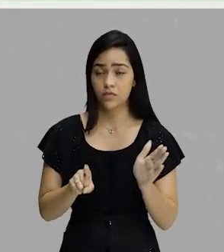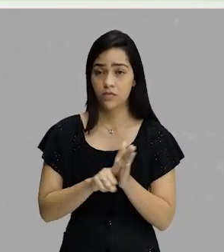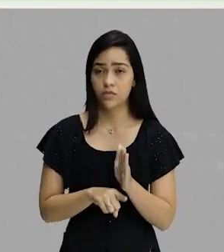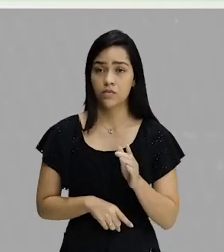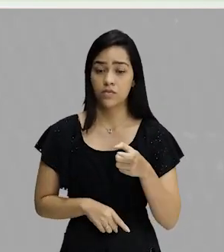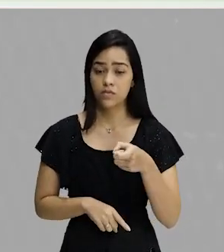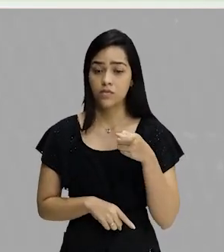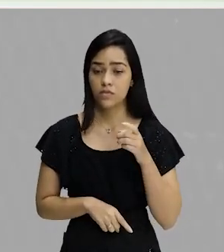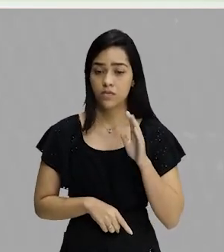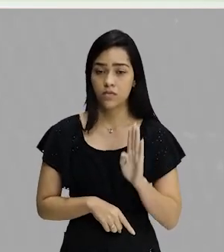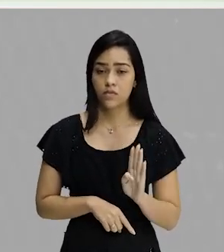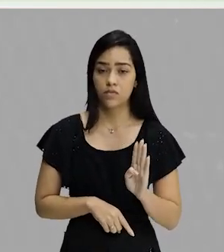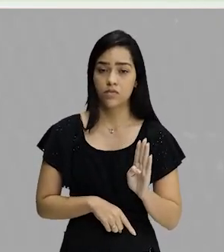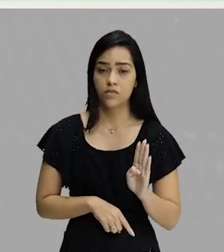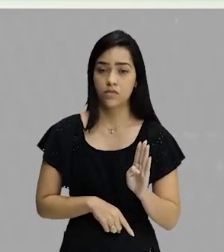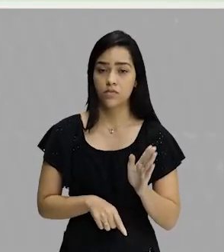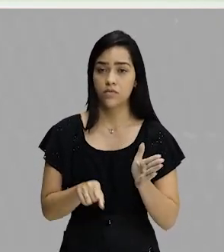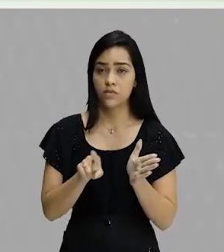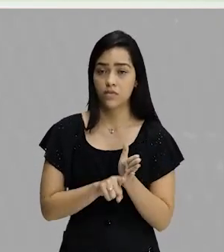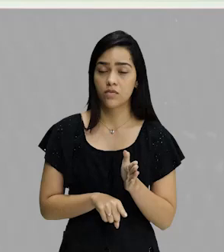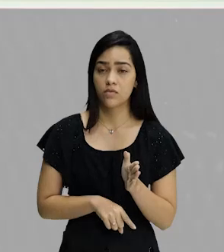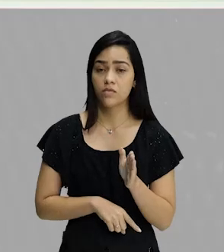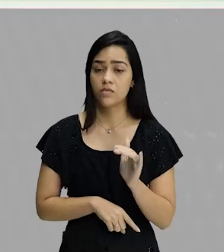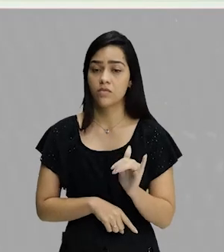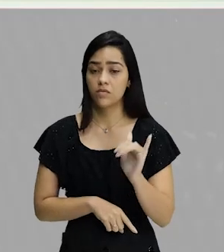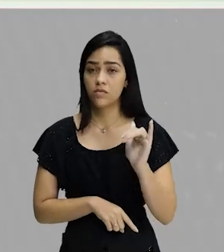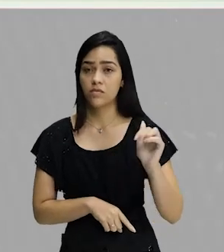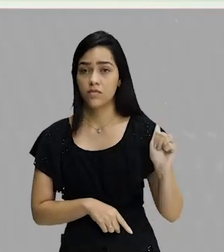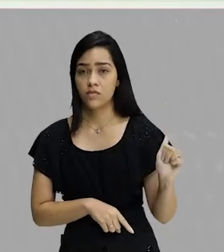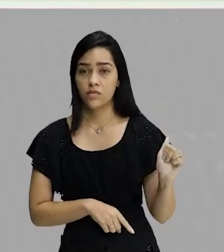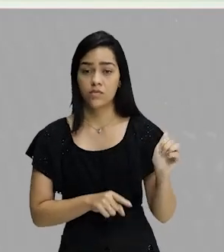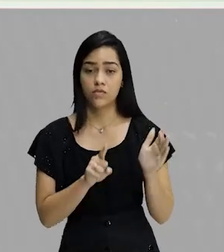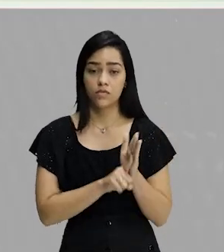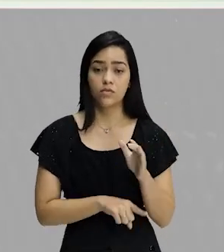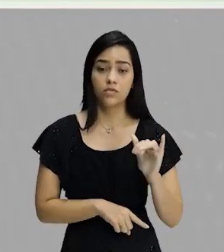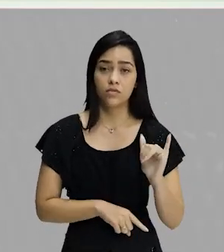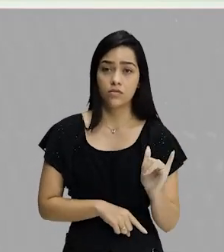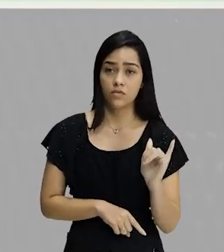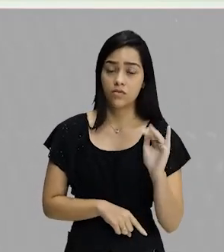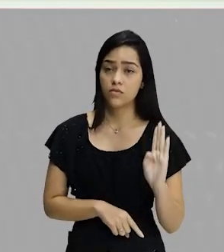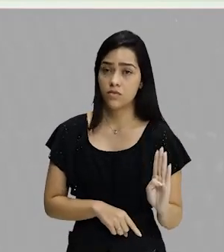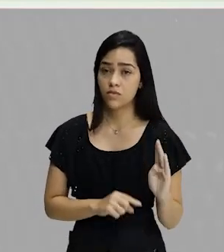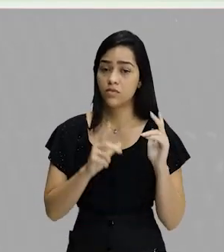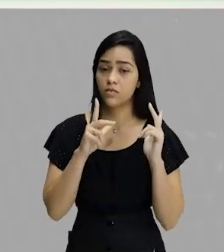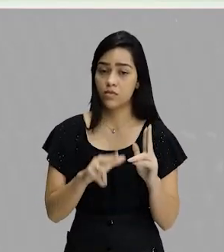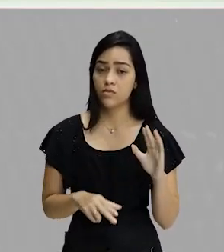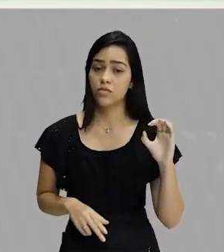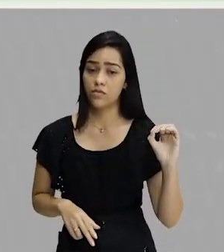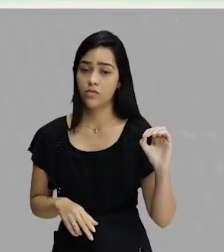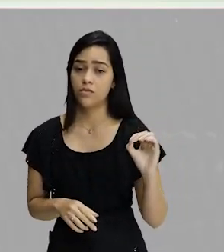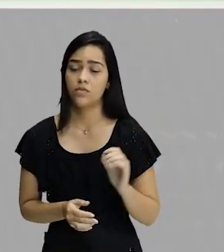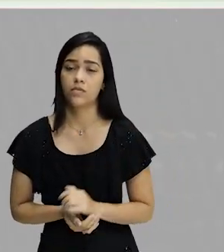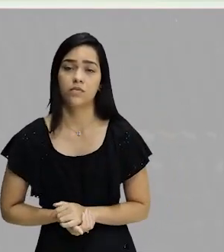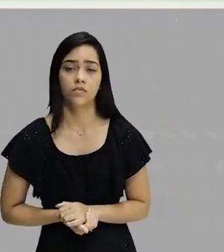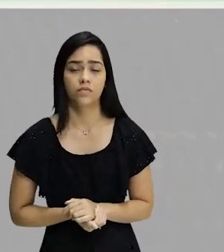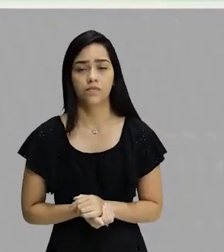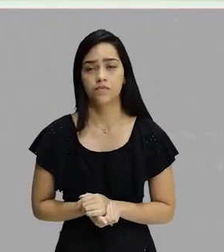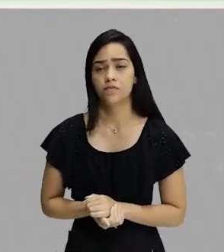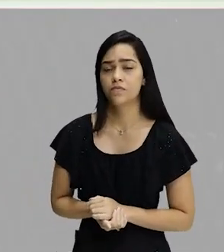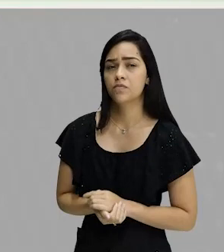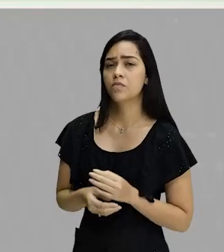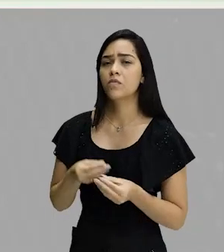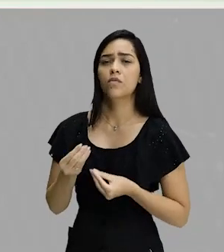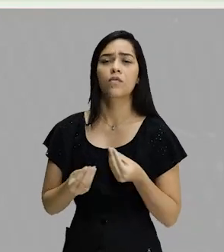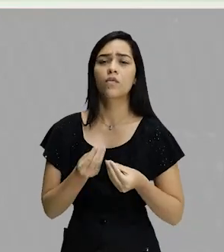yb menos ya yb. Isso aqui igual a zero. Pessoal, como